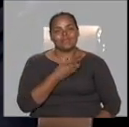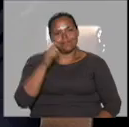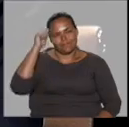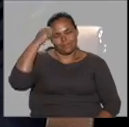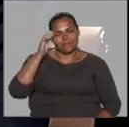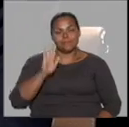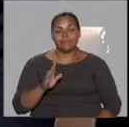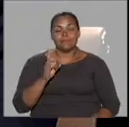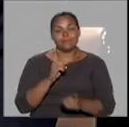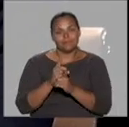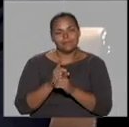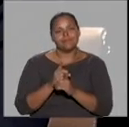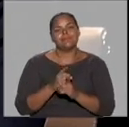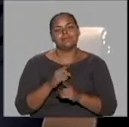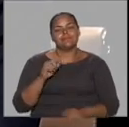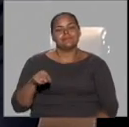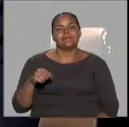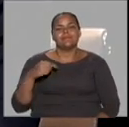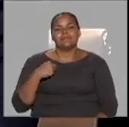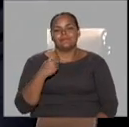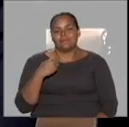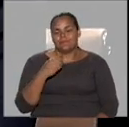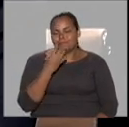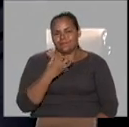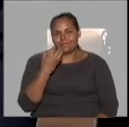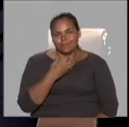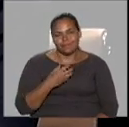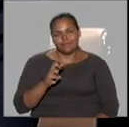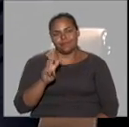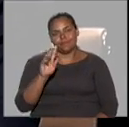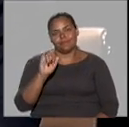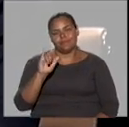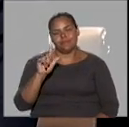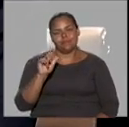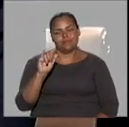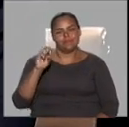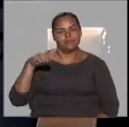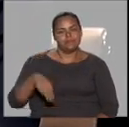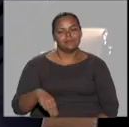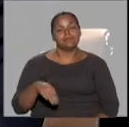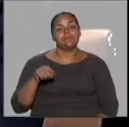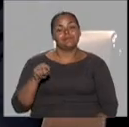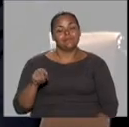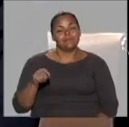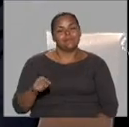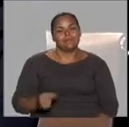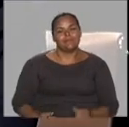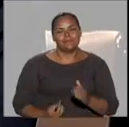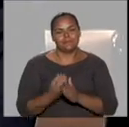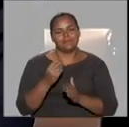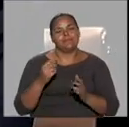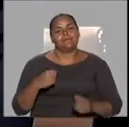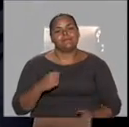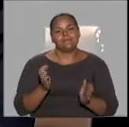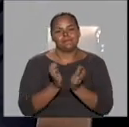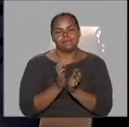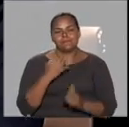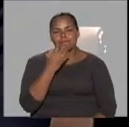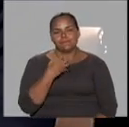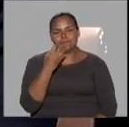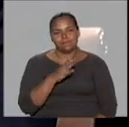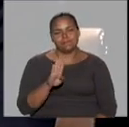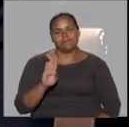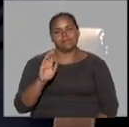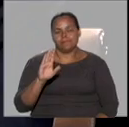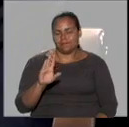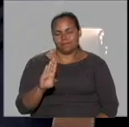negros. Mas o encontro com o músico William Magalhães, filho do grande Oberdan Magalhães, fundador da banda Black Rio, fez com